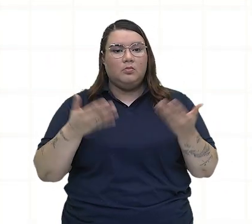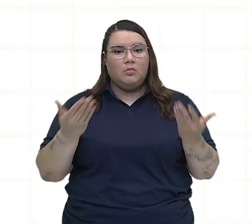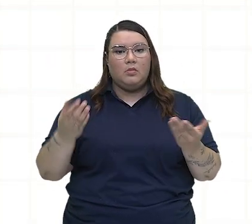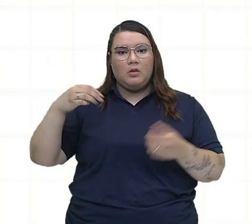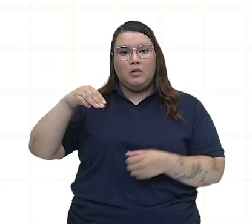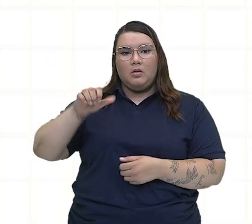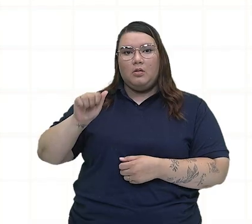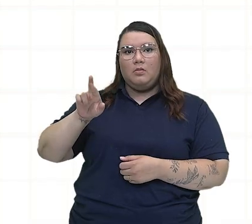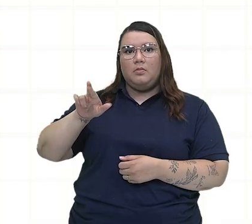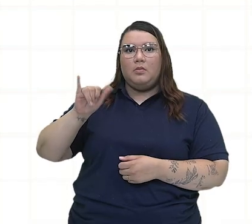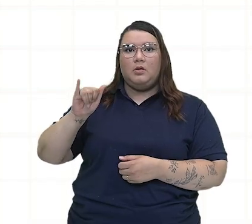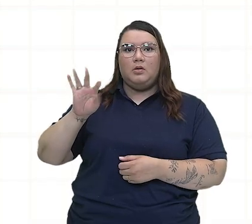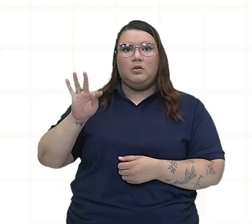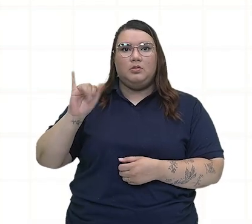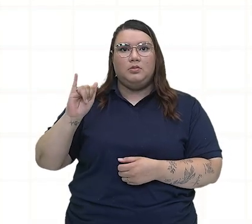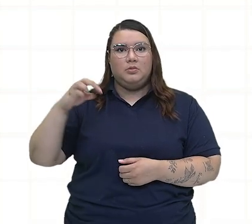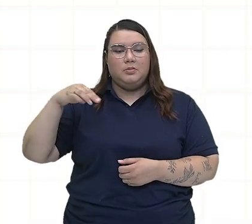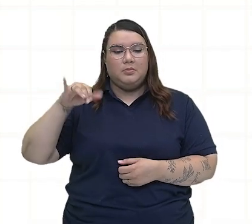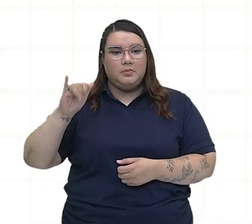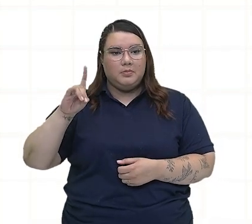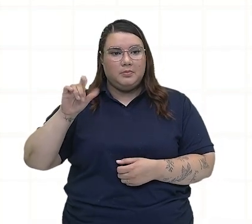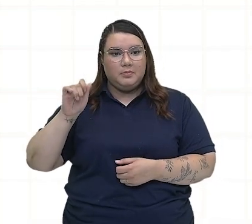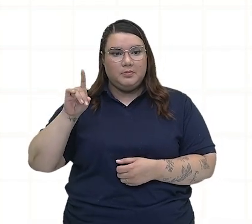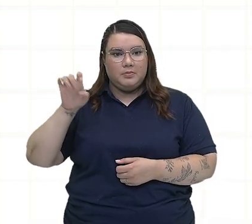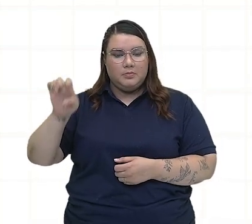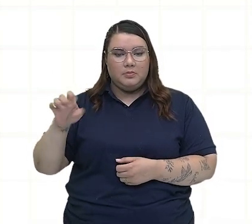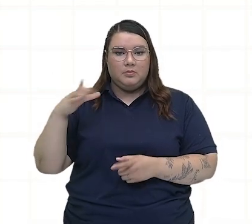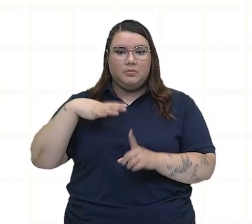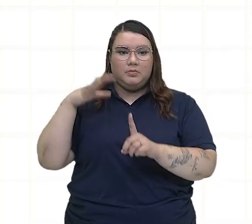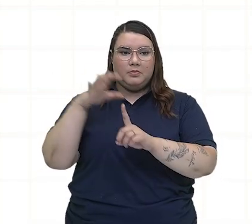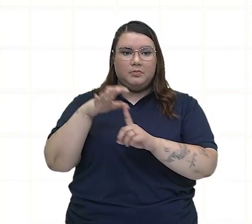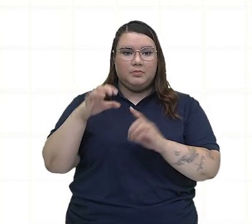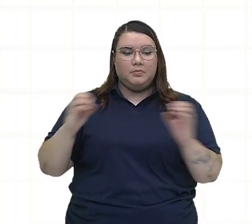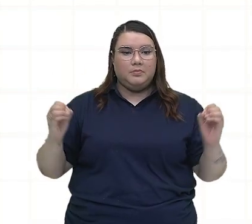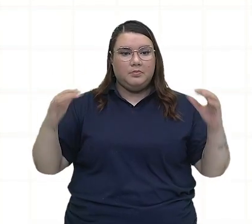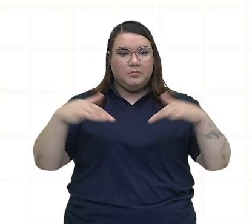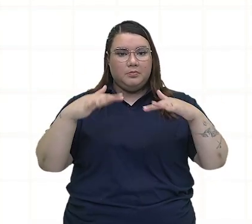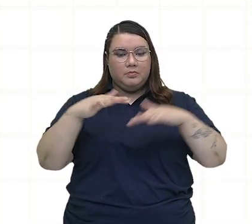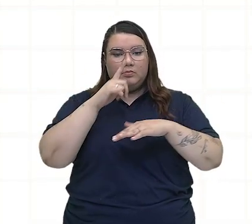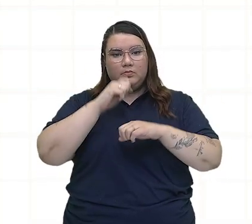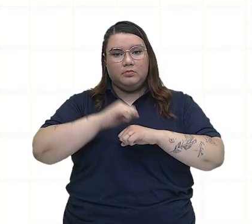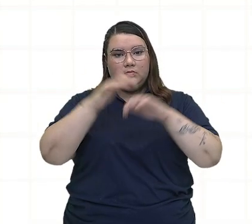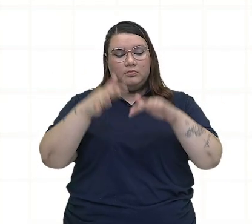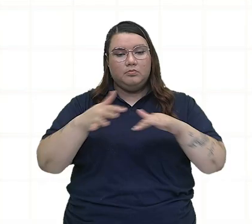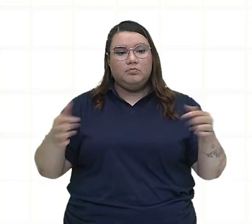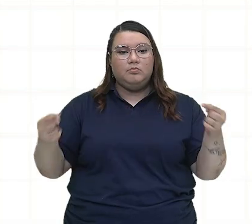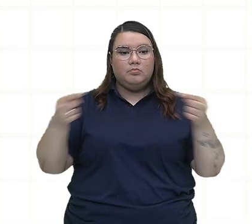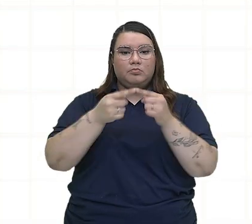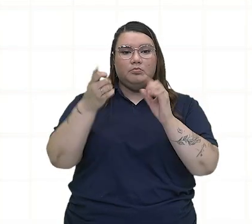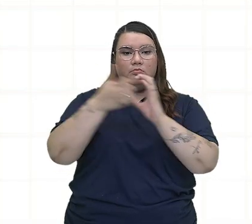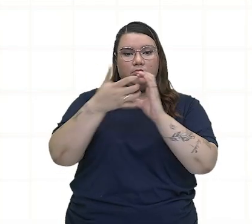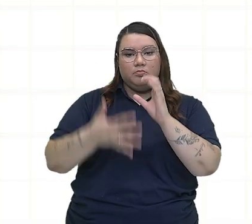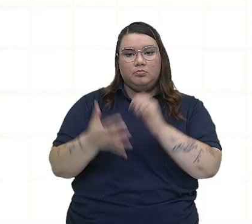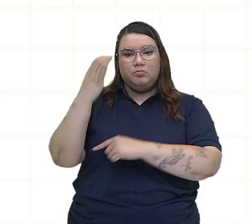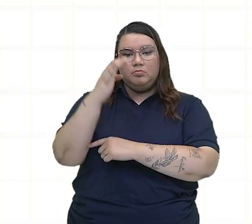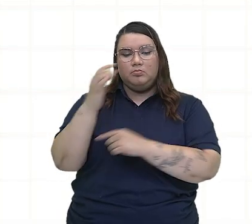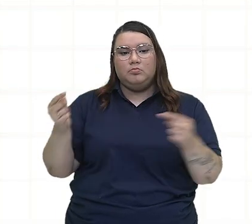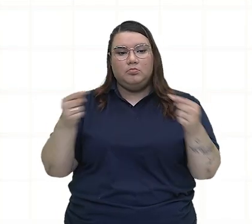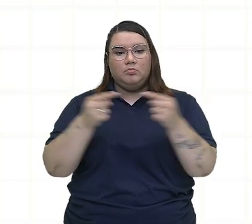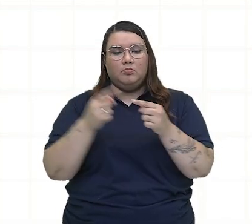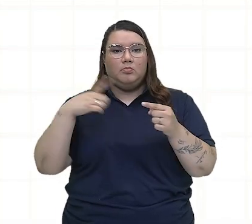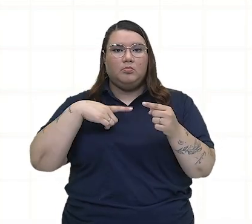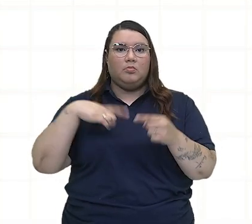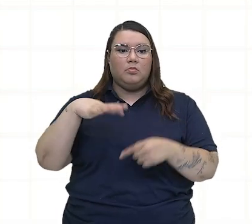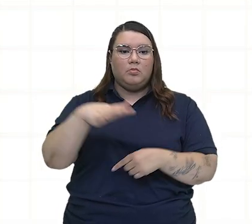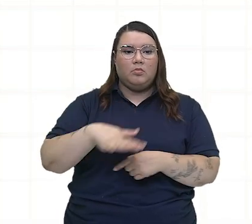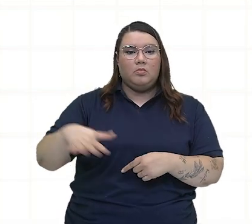da maritimidade, a gente vai estar falando sobre a influência dos mares e dos oceanos dentro das características climáticas, porque ali vai